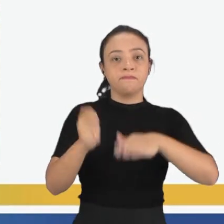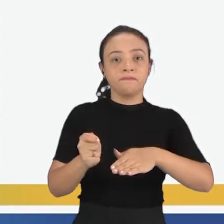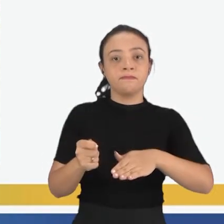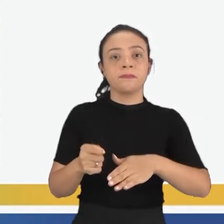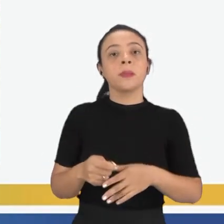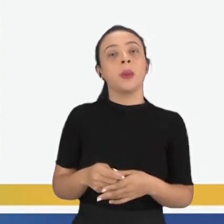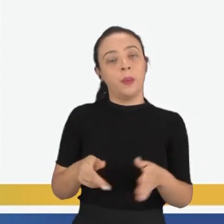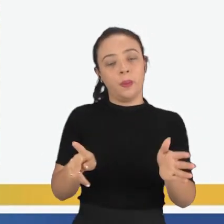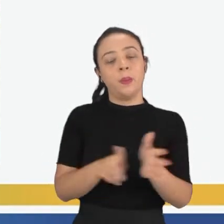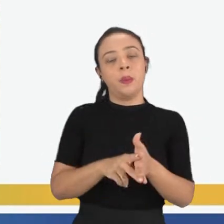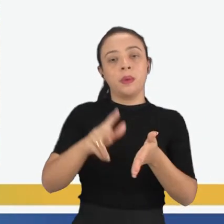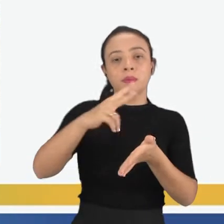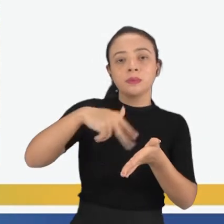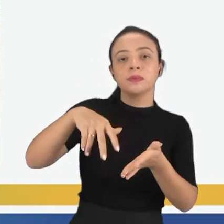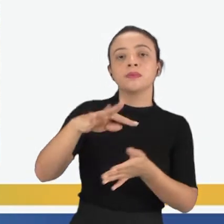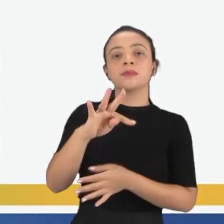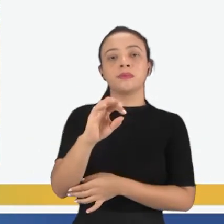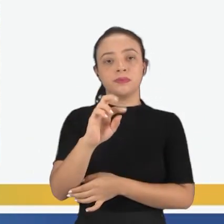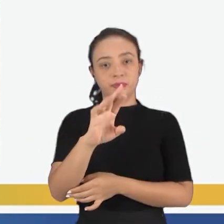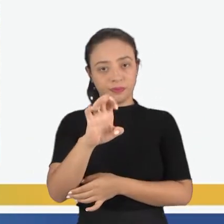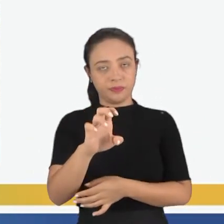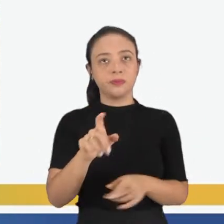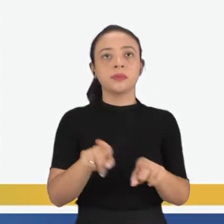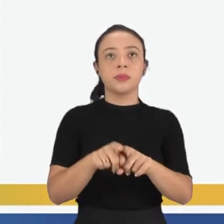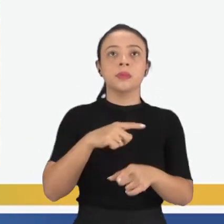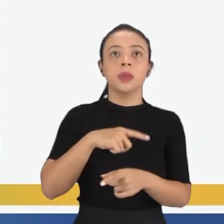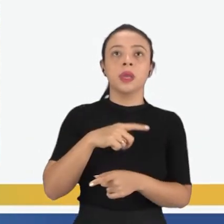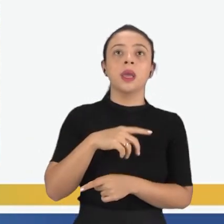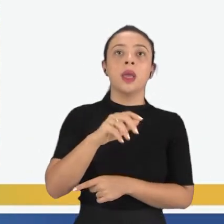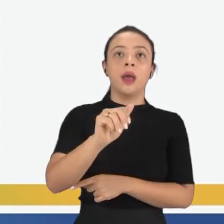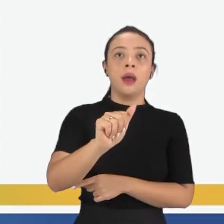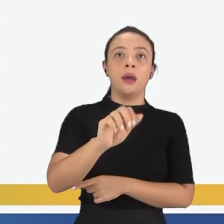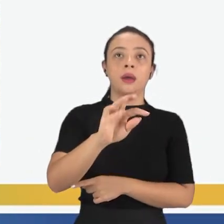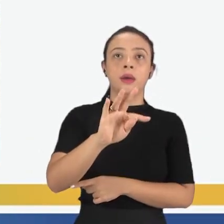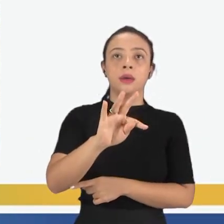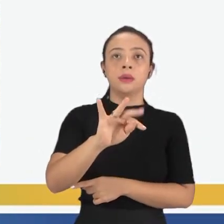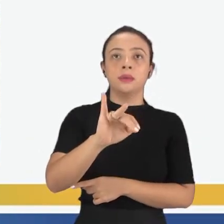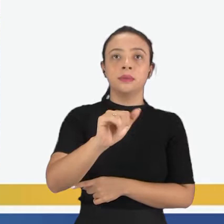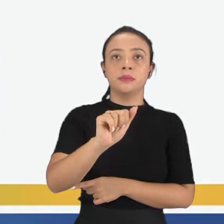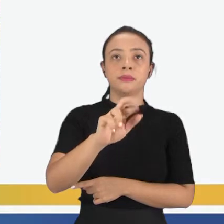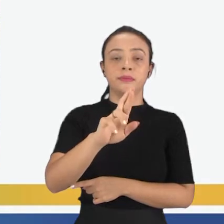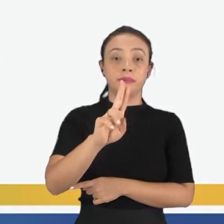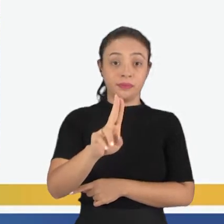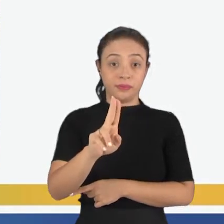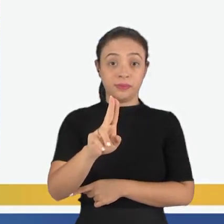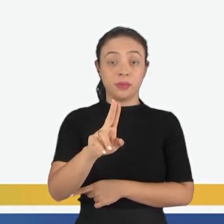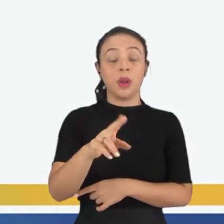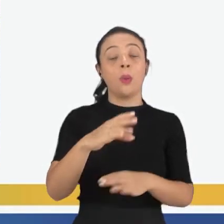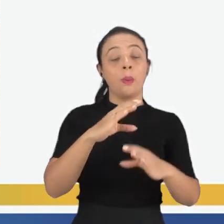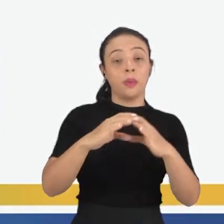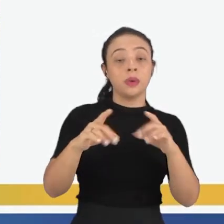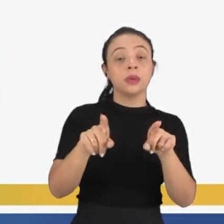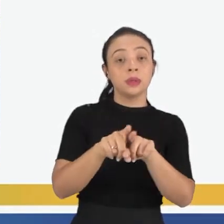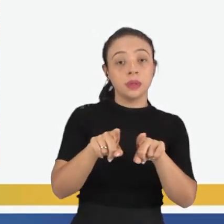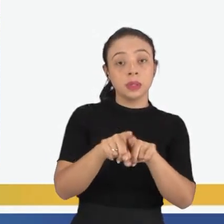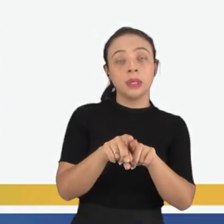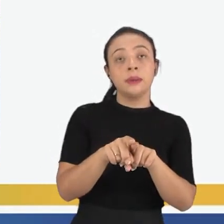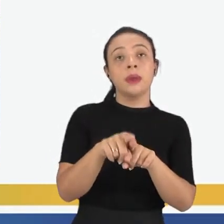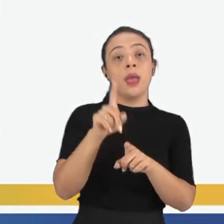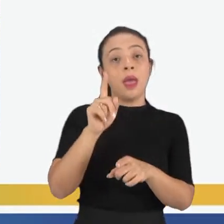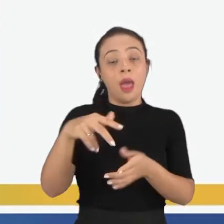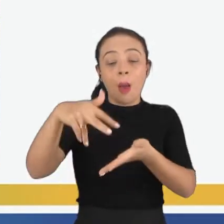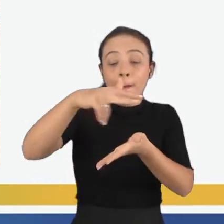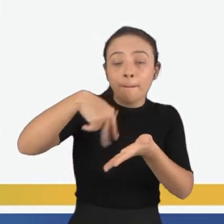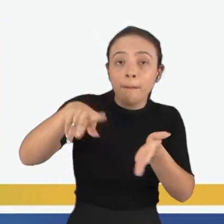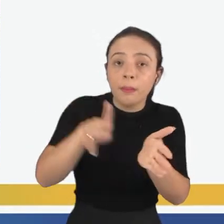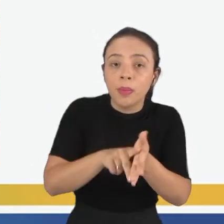do toré. E vamos ver agora a dança do atiaru, que é uma dança também bem característica e é composta por